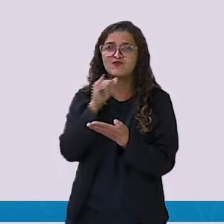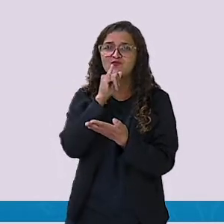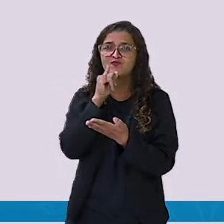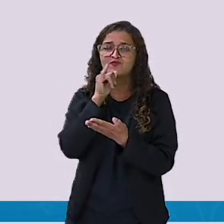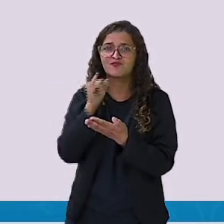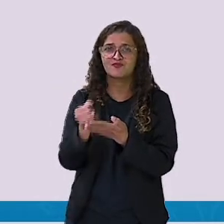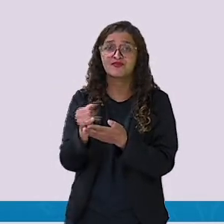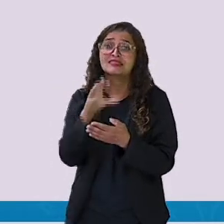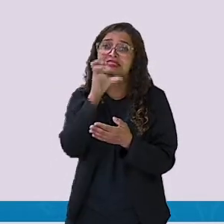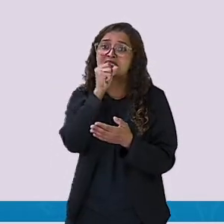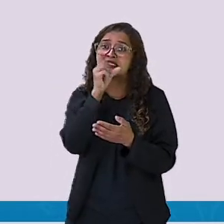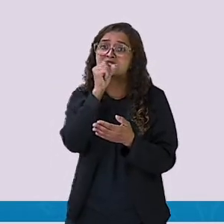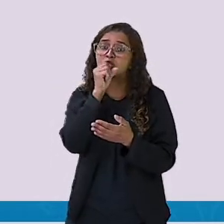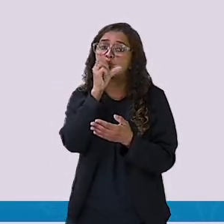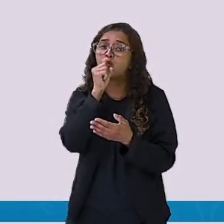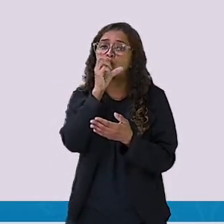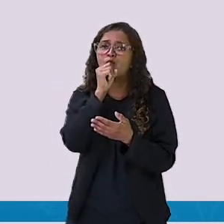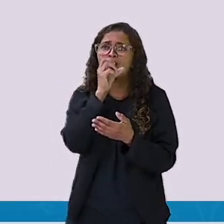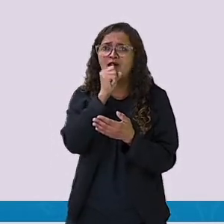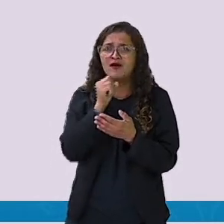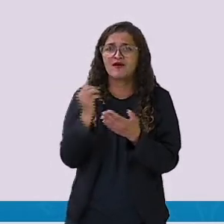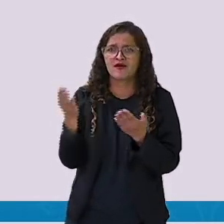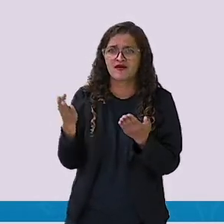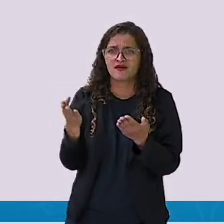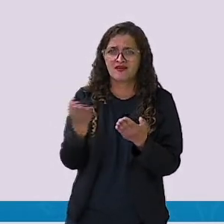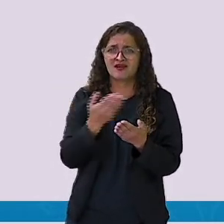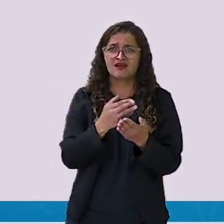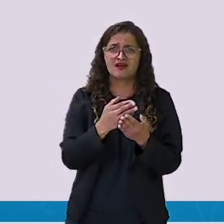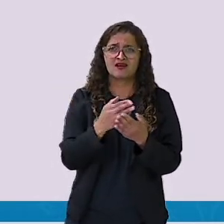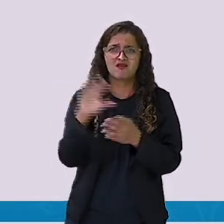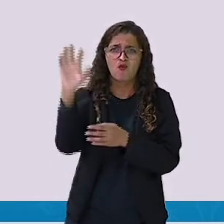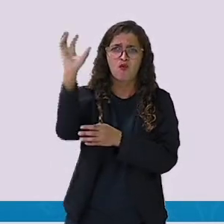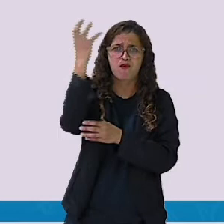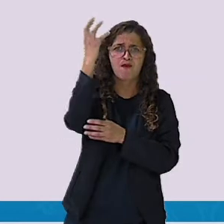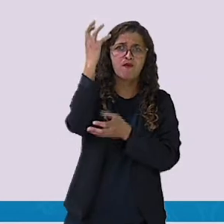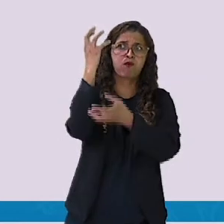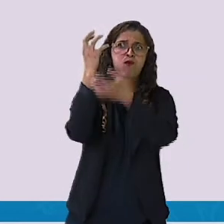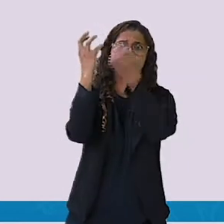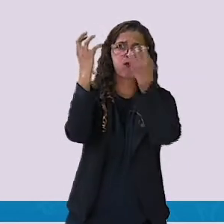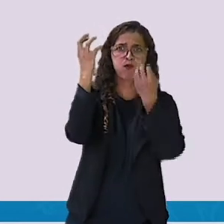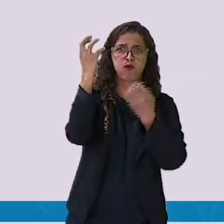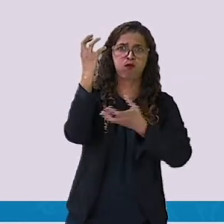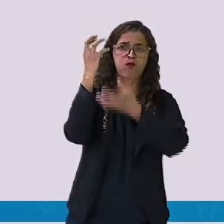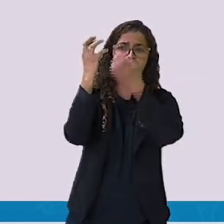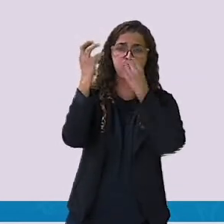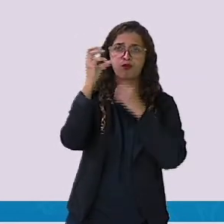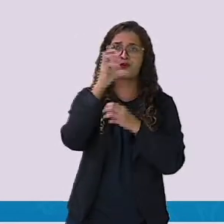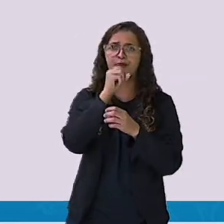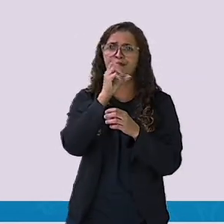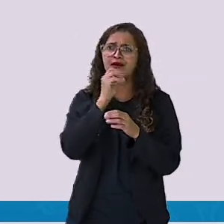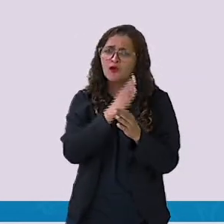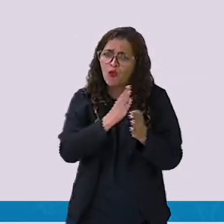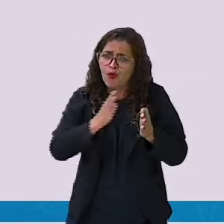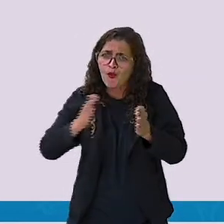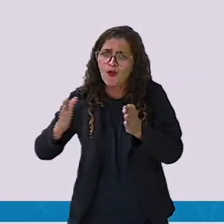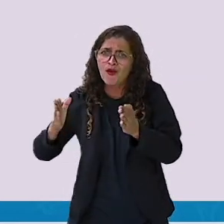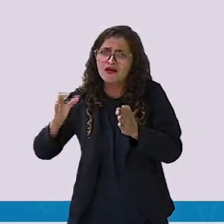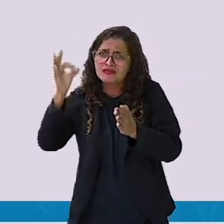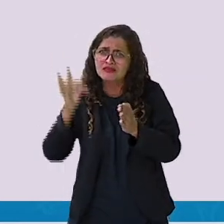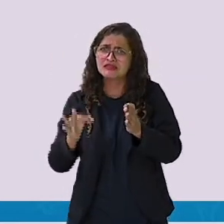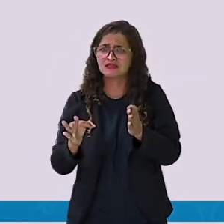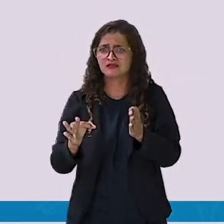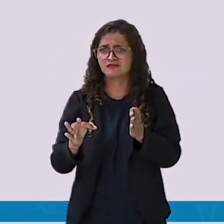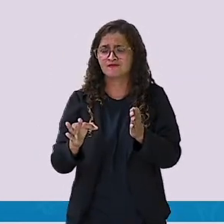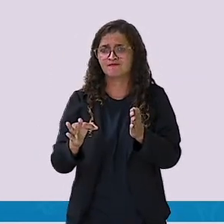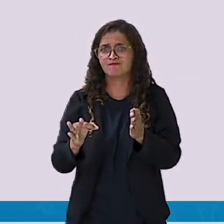aqui da laranja. Foi colhida a laranja, ela tem um período útil. Ela vai apodrecer se ela